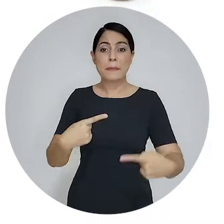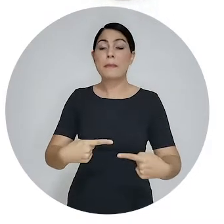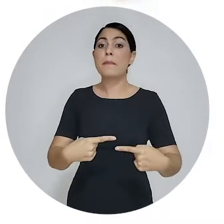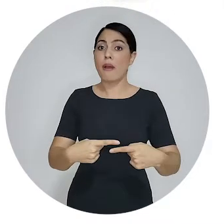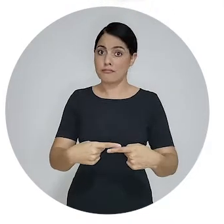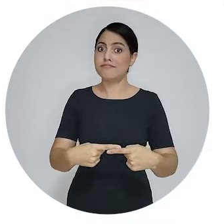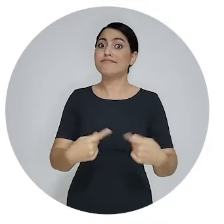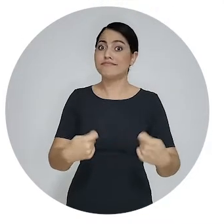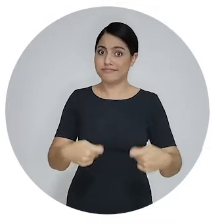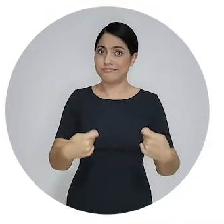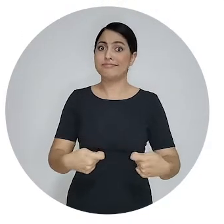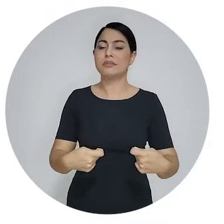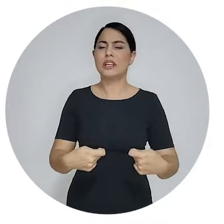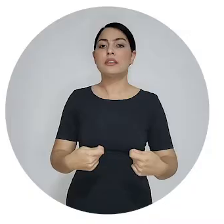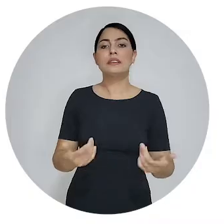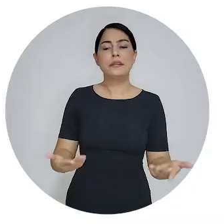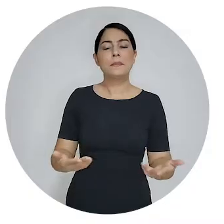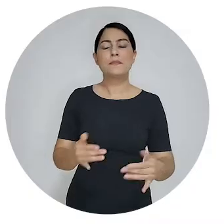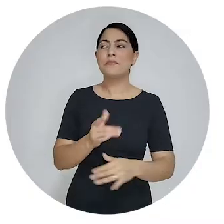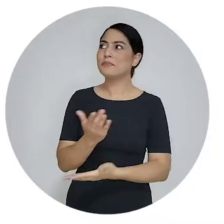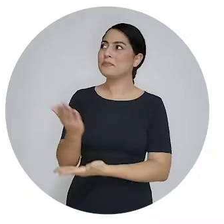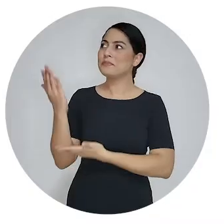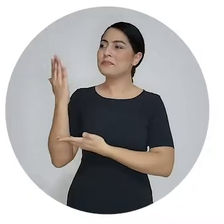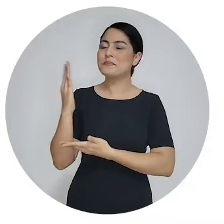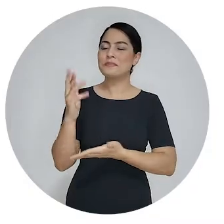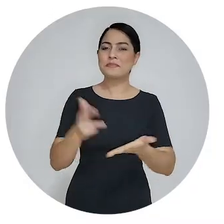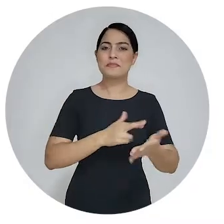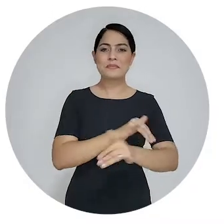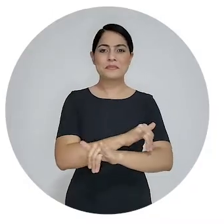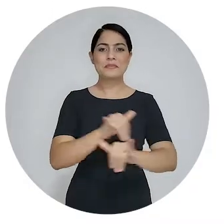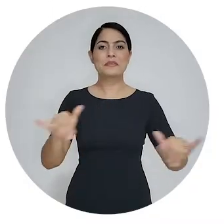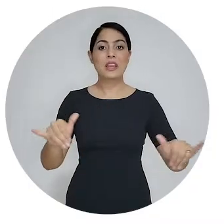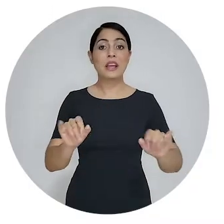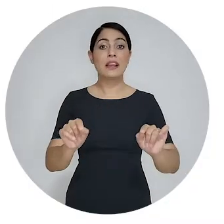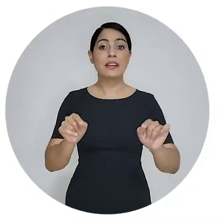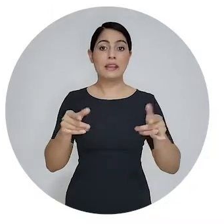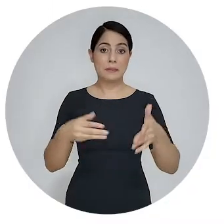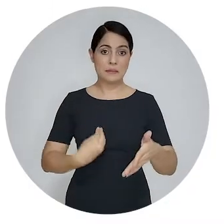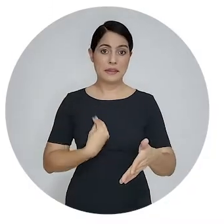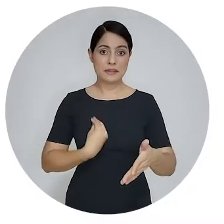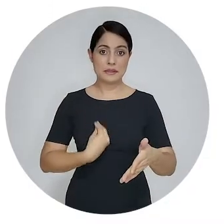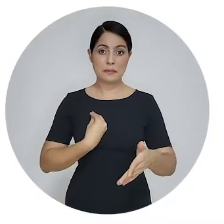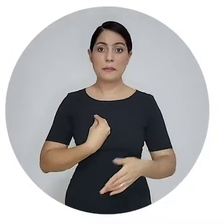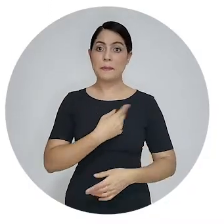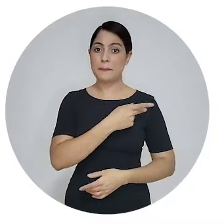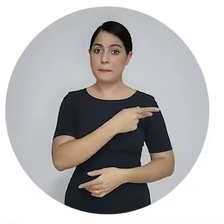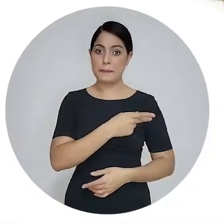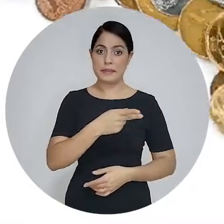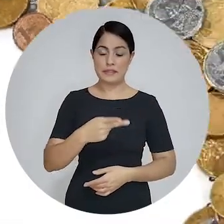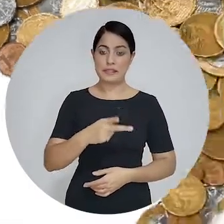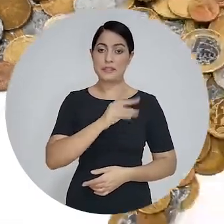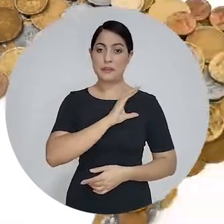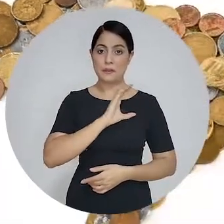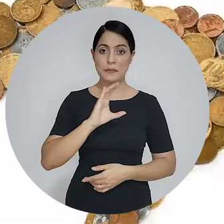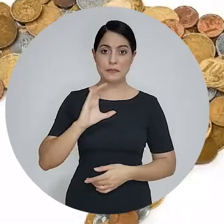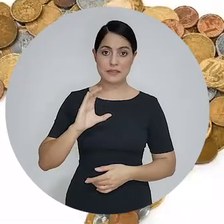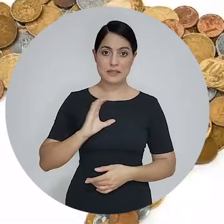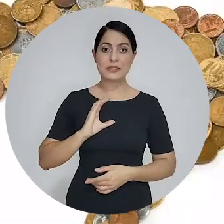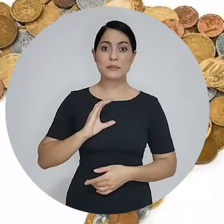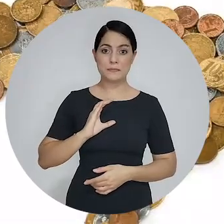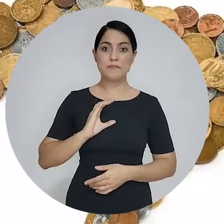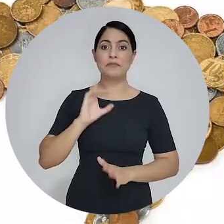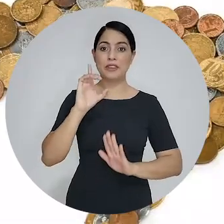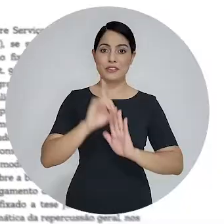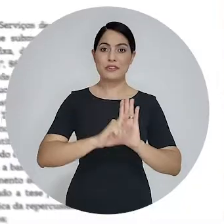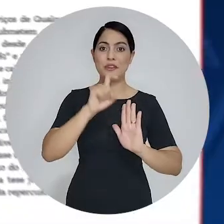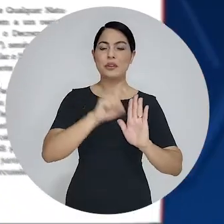pacto político e federativo. Fecha aspas. A publicação contou com a participação do presidente da Comissão Especial